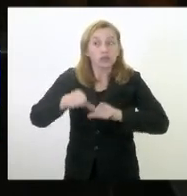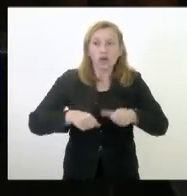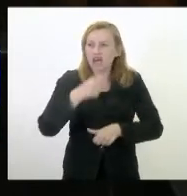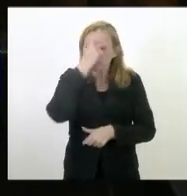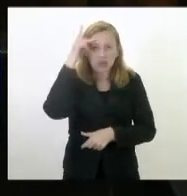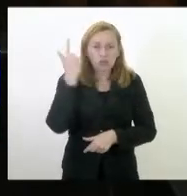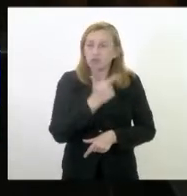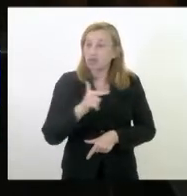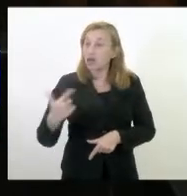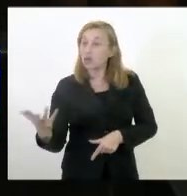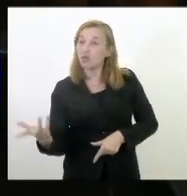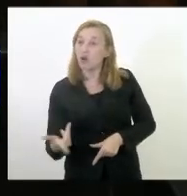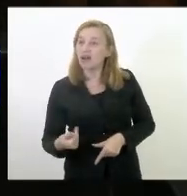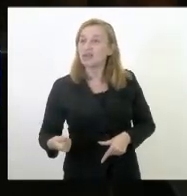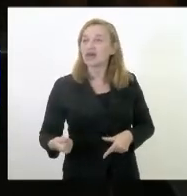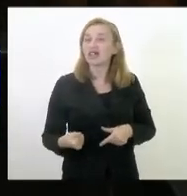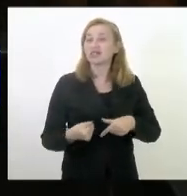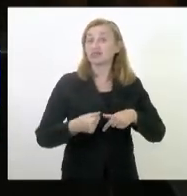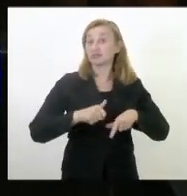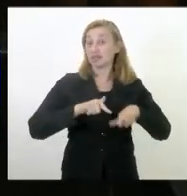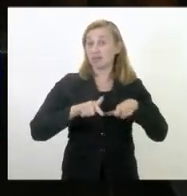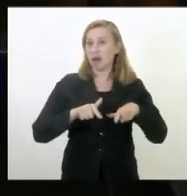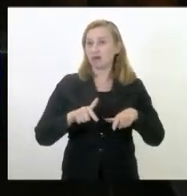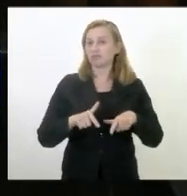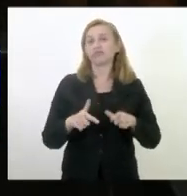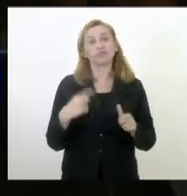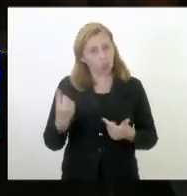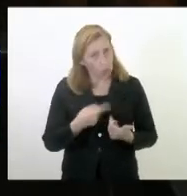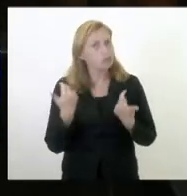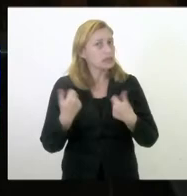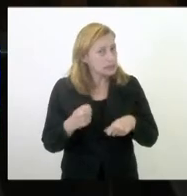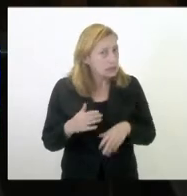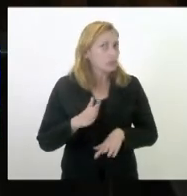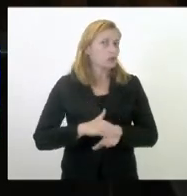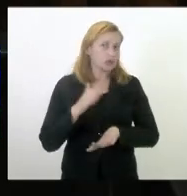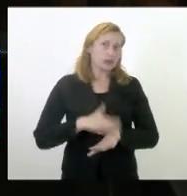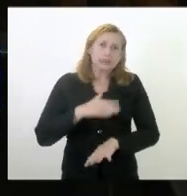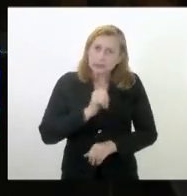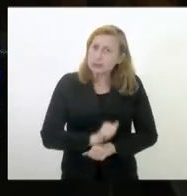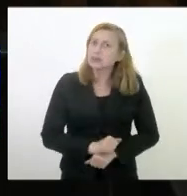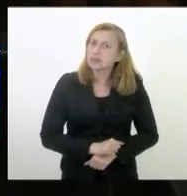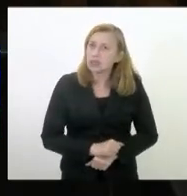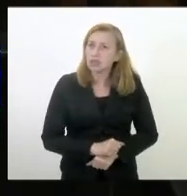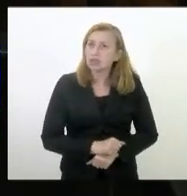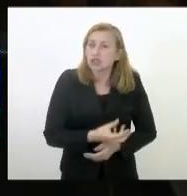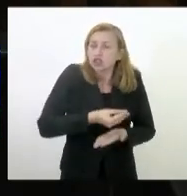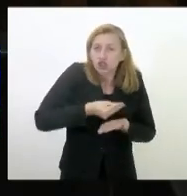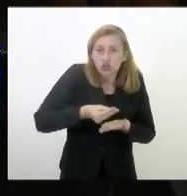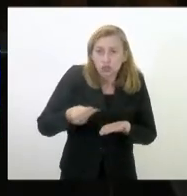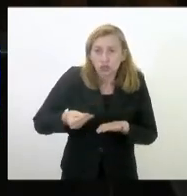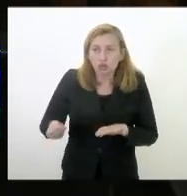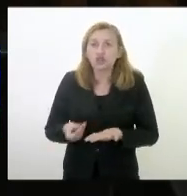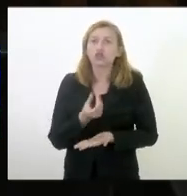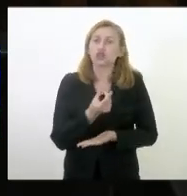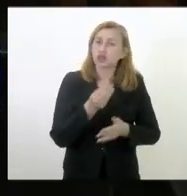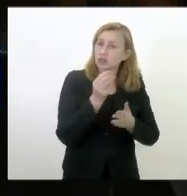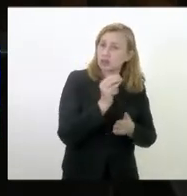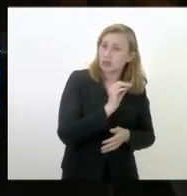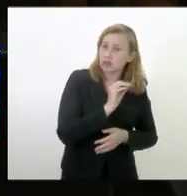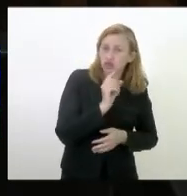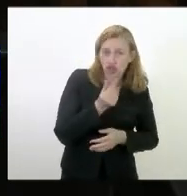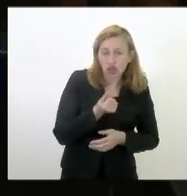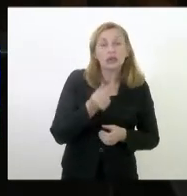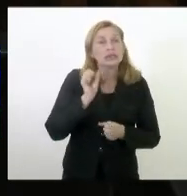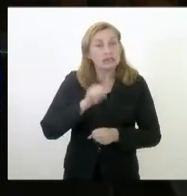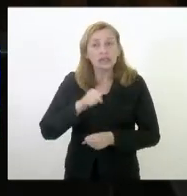desafio de todos nós. Então, nós precisamos, cada vez mais, distribuir renda, sim. E também